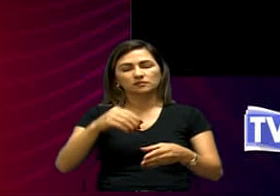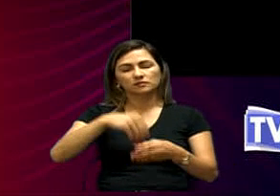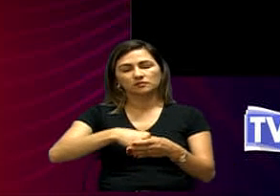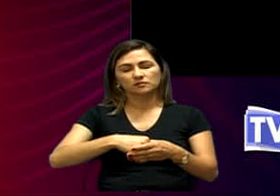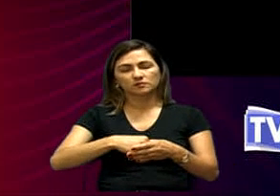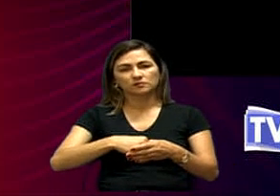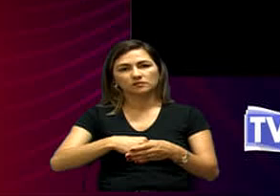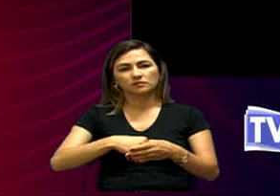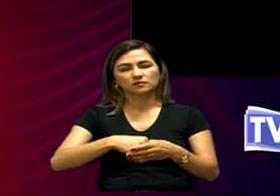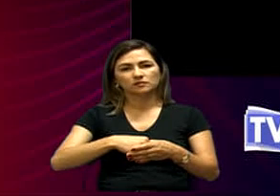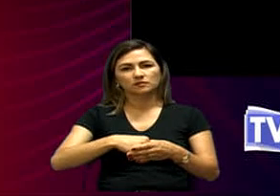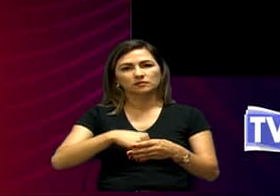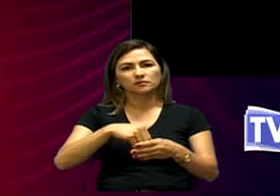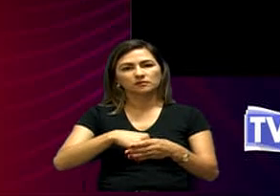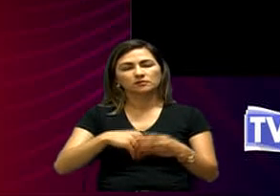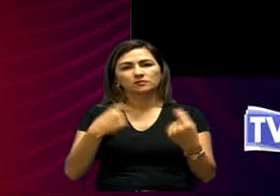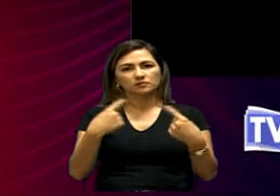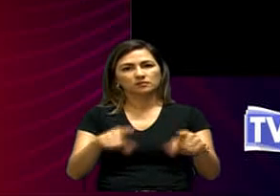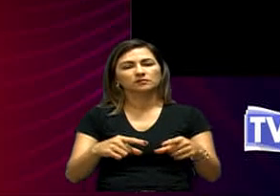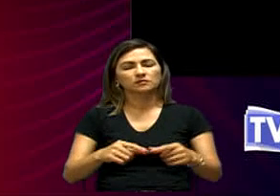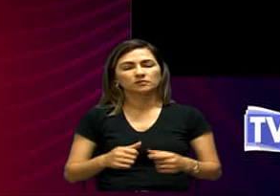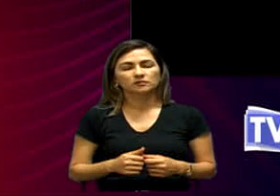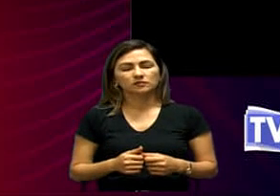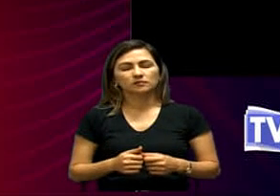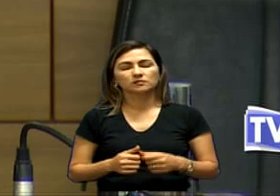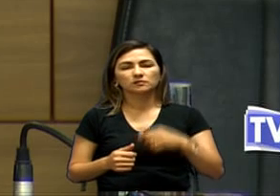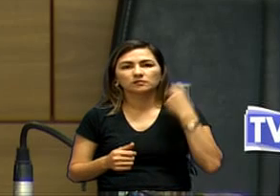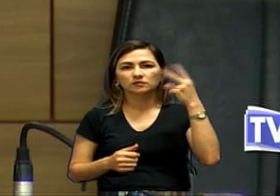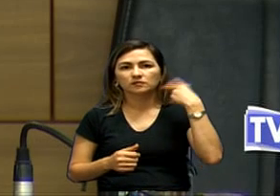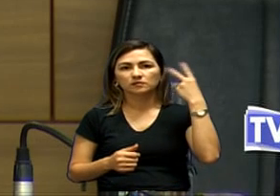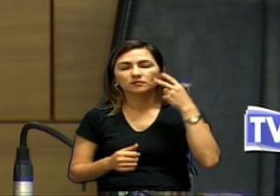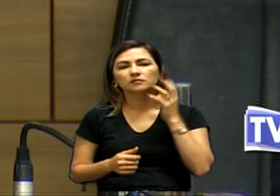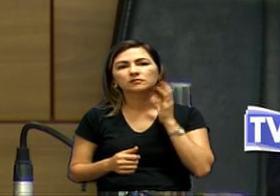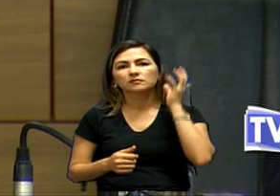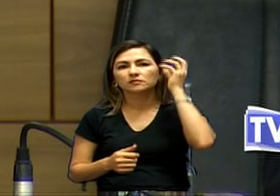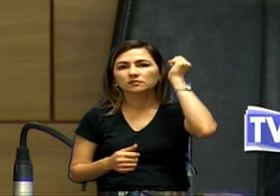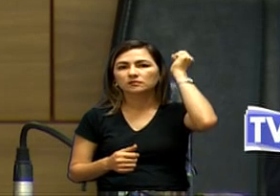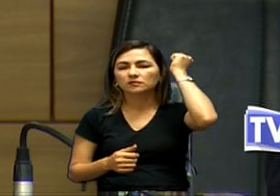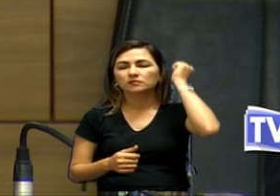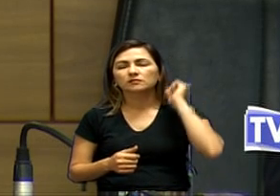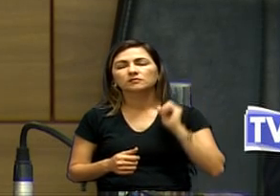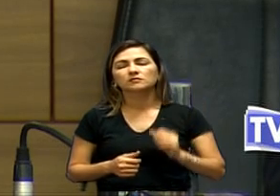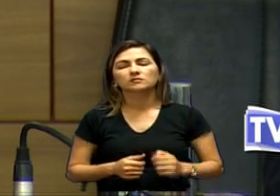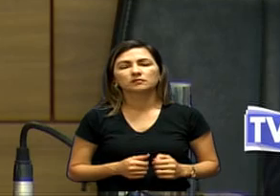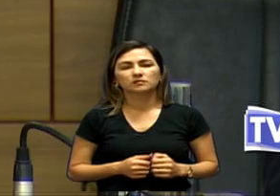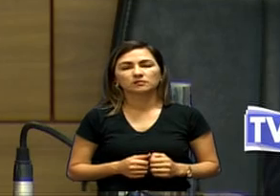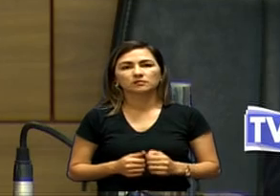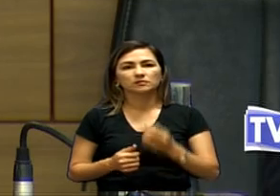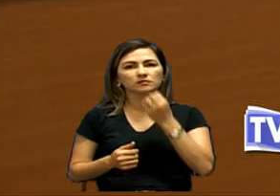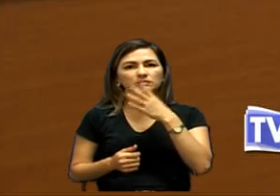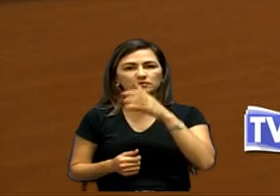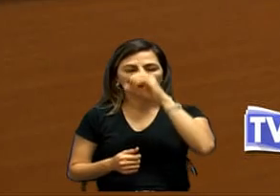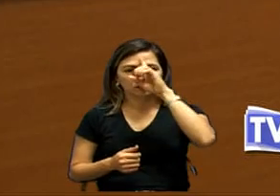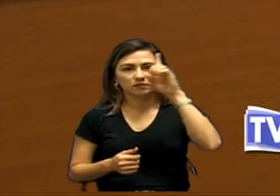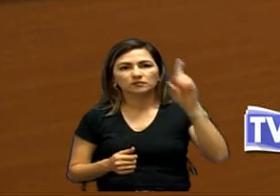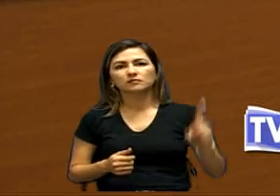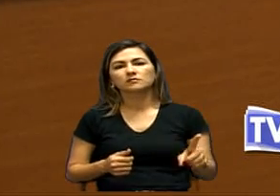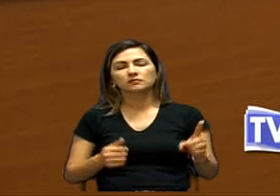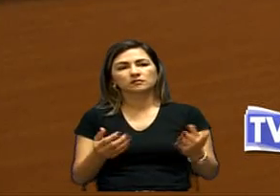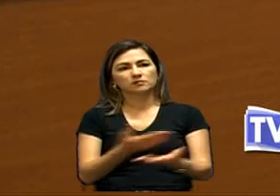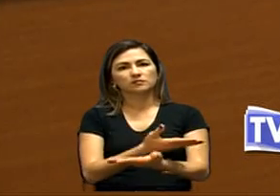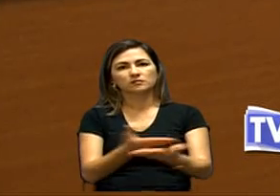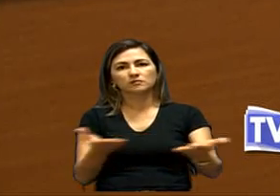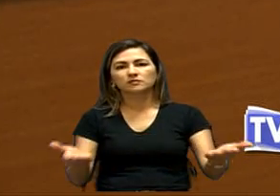porque descaracteriza o projeto. Tá. De quem que é a emenda? Da Fernanda? Da Fernanda. Bom dia, senhores